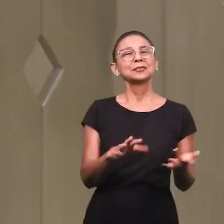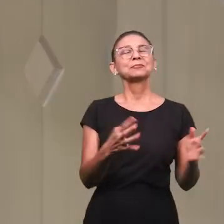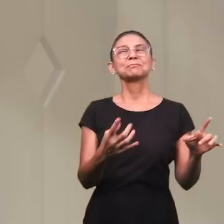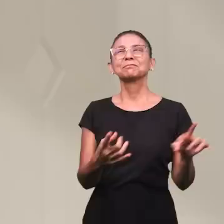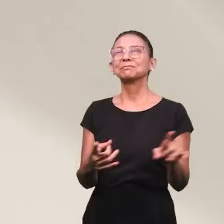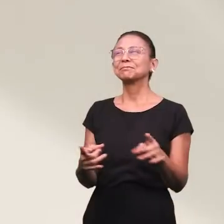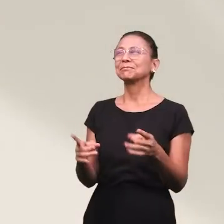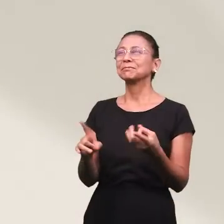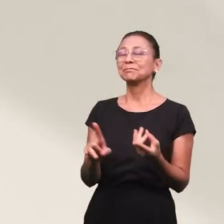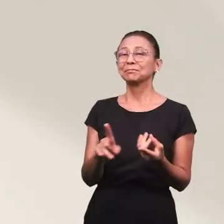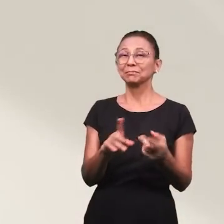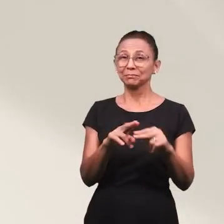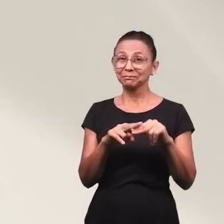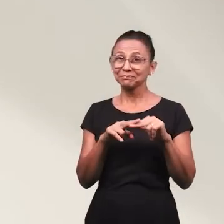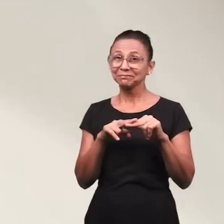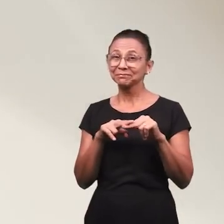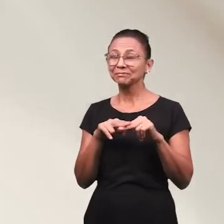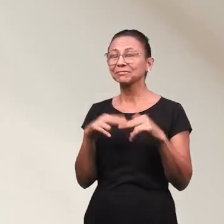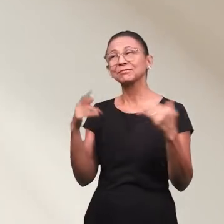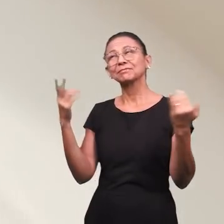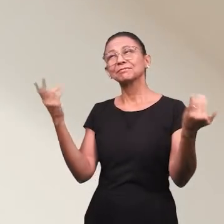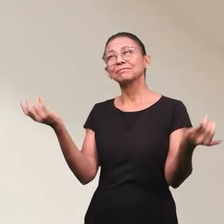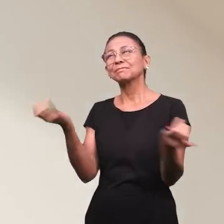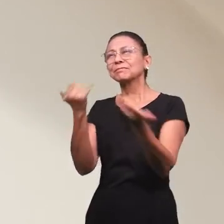Jesus, para